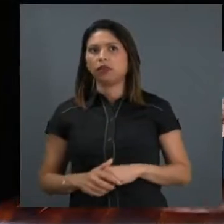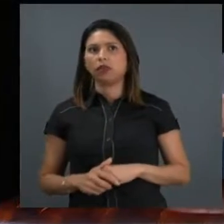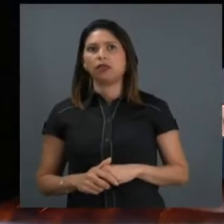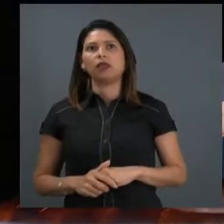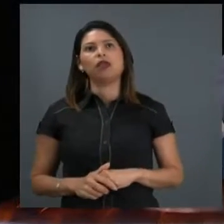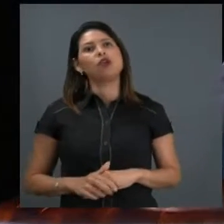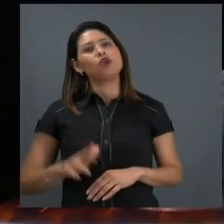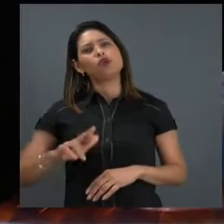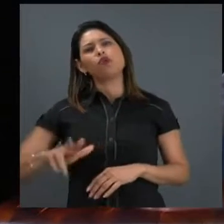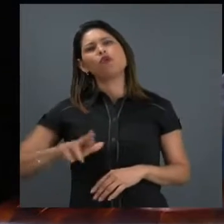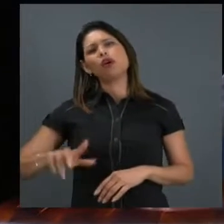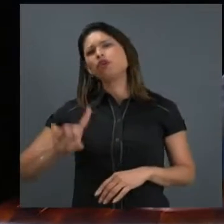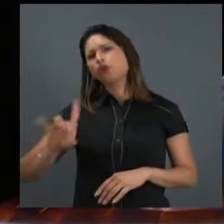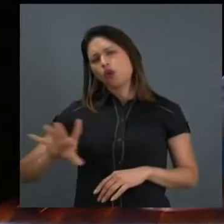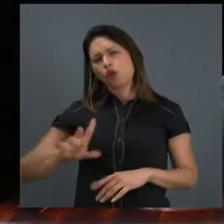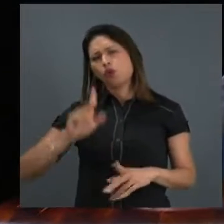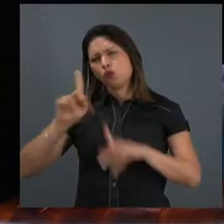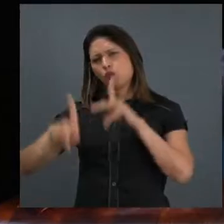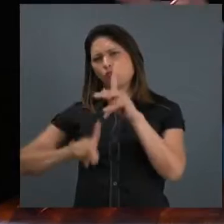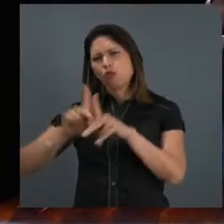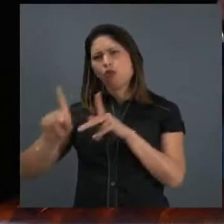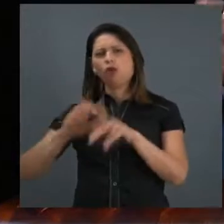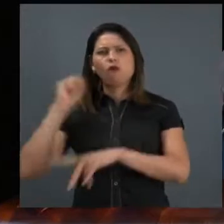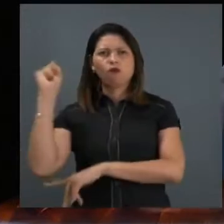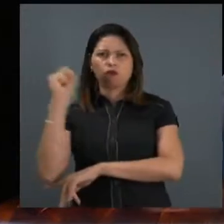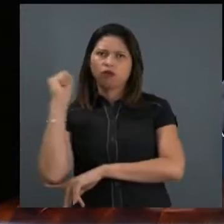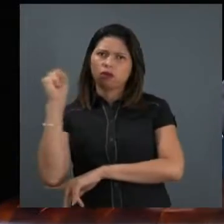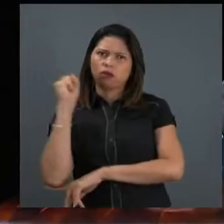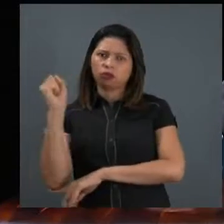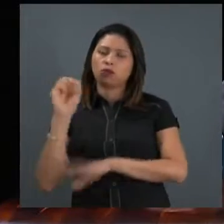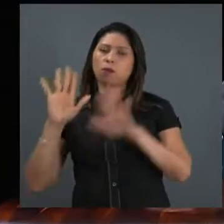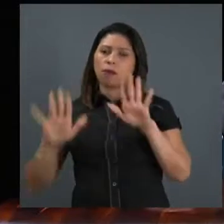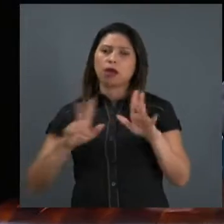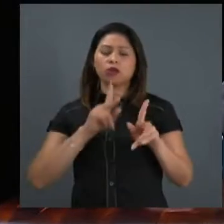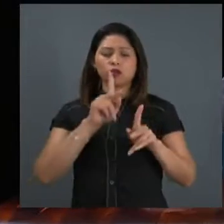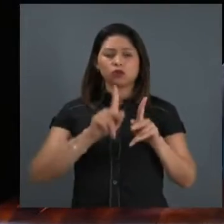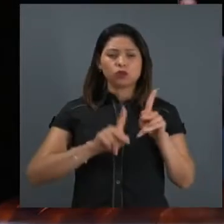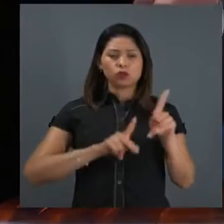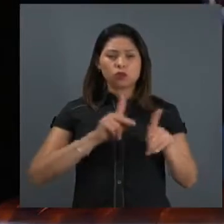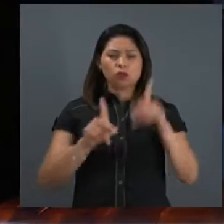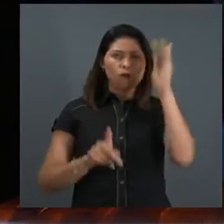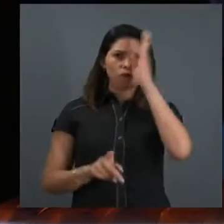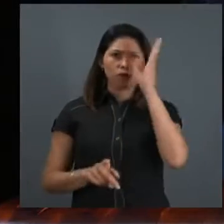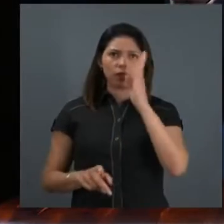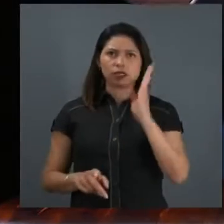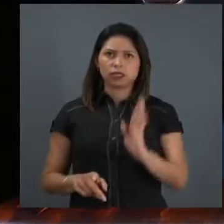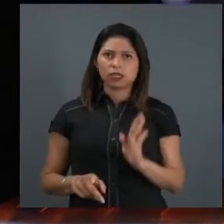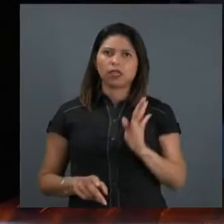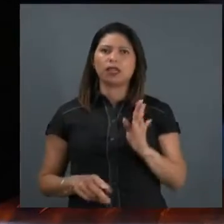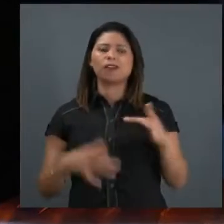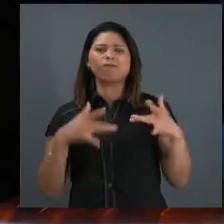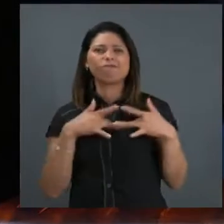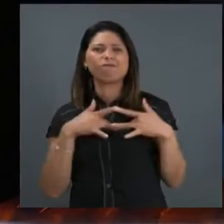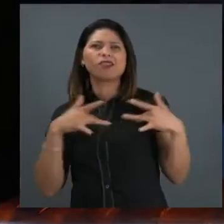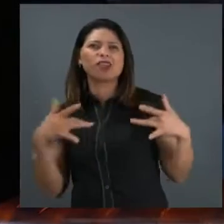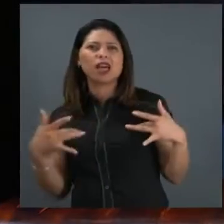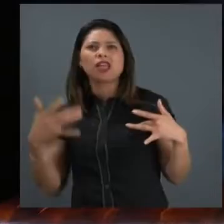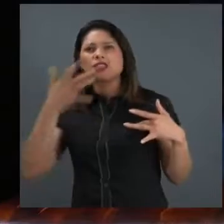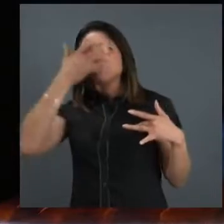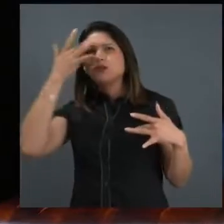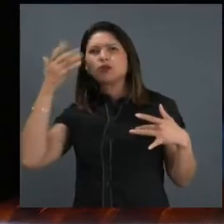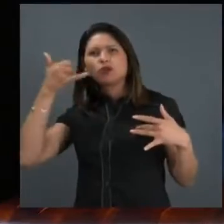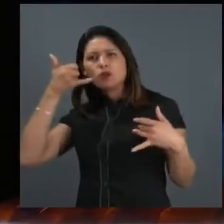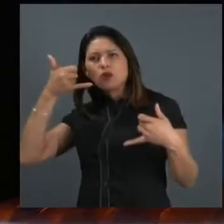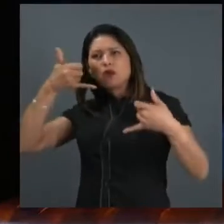Não é só dos gaúchos e gaúchas. O Brasil está solidário. Senadores me ligam, dizem, veja aí com a FAB, eu